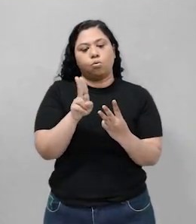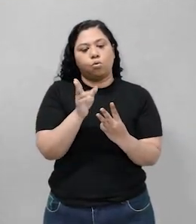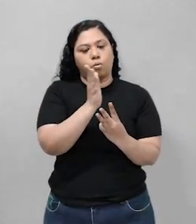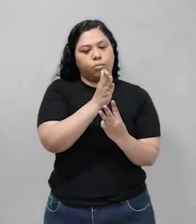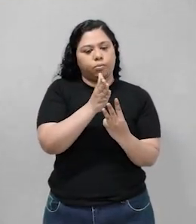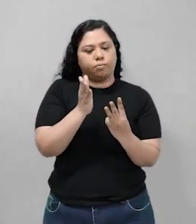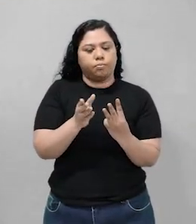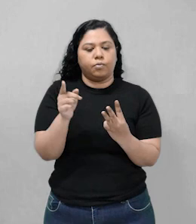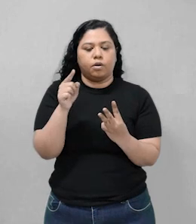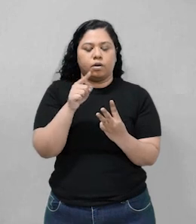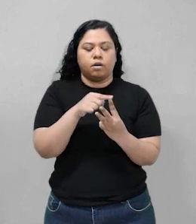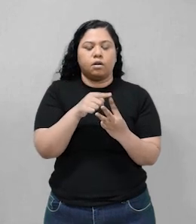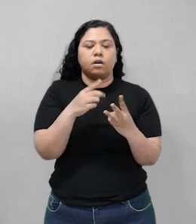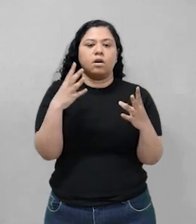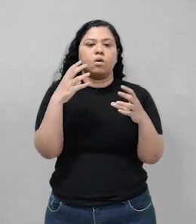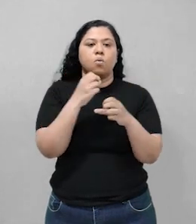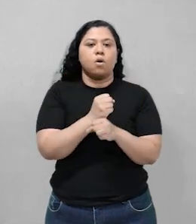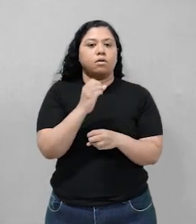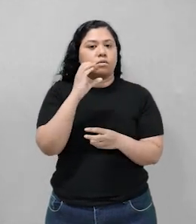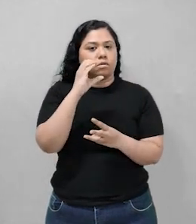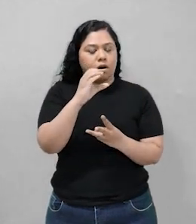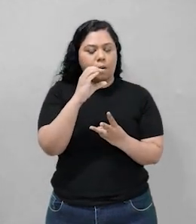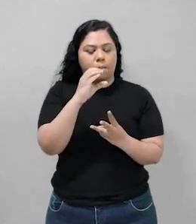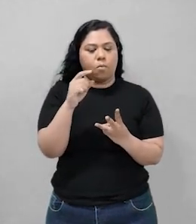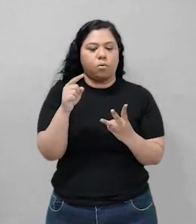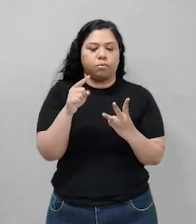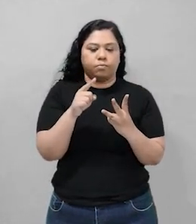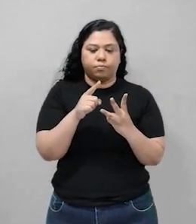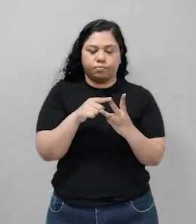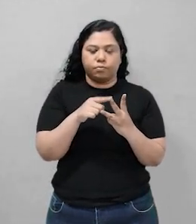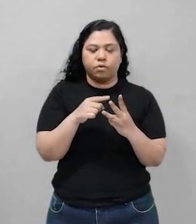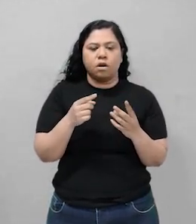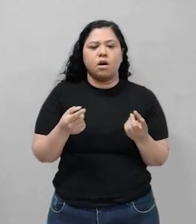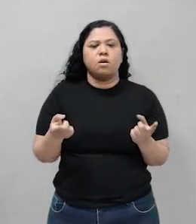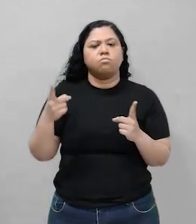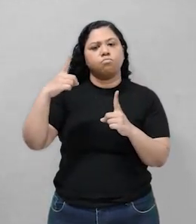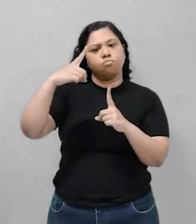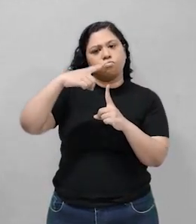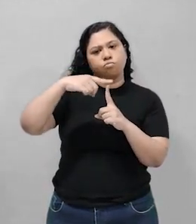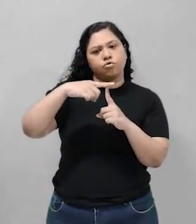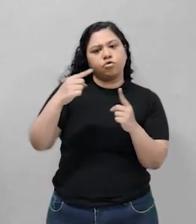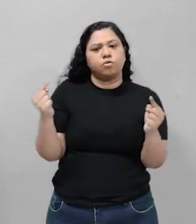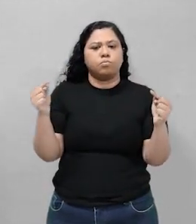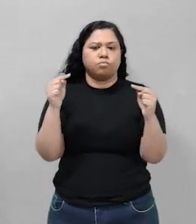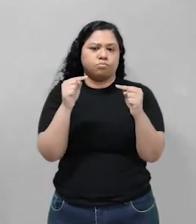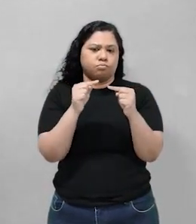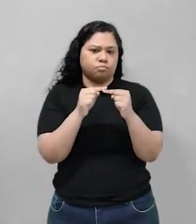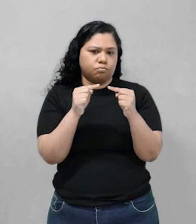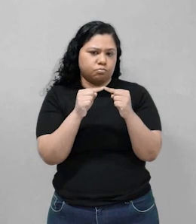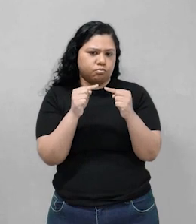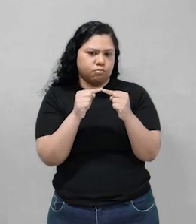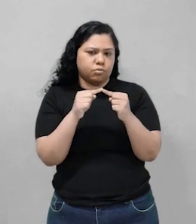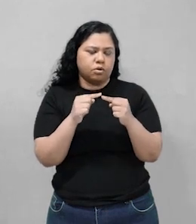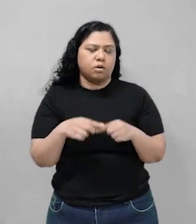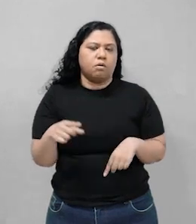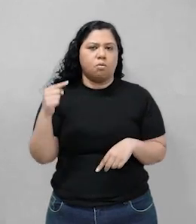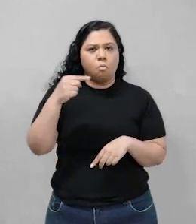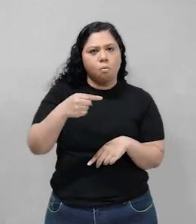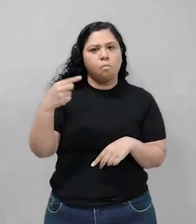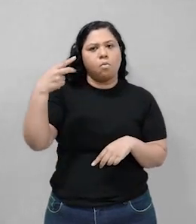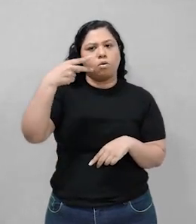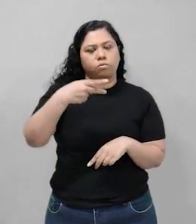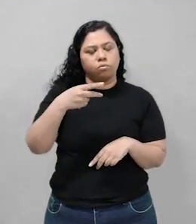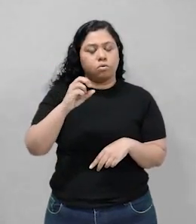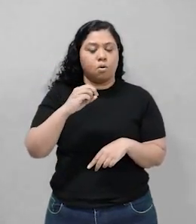de carbonos, vou ter o intermediário, que é o tipo de ligação, né? Ligação simples, ligação dupla ou